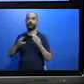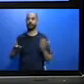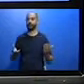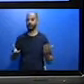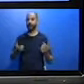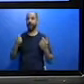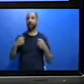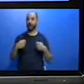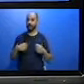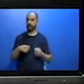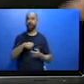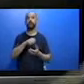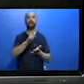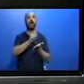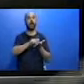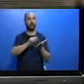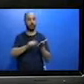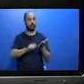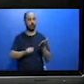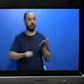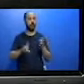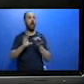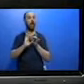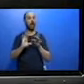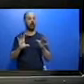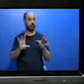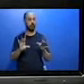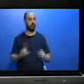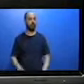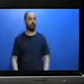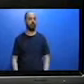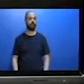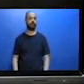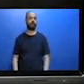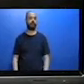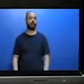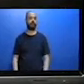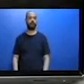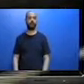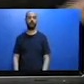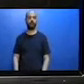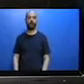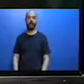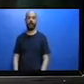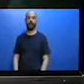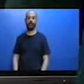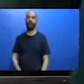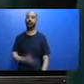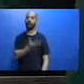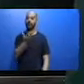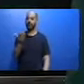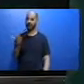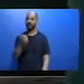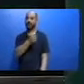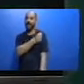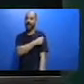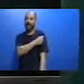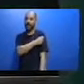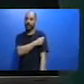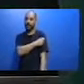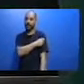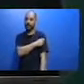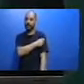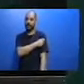precisamos dessa autorização olá queridos alunos vamos para os alunos de novo olha aqui